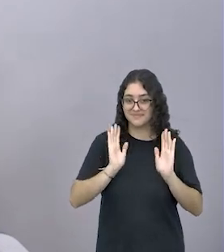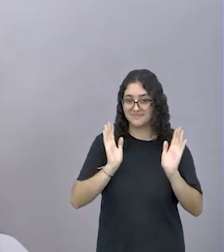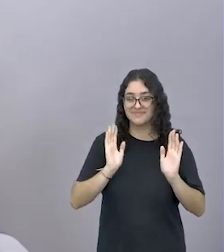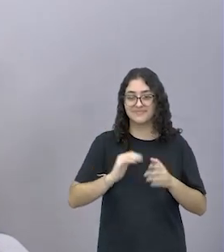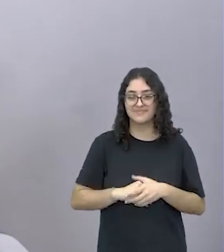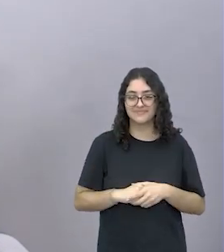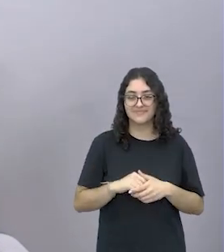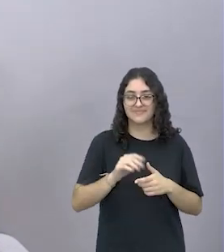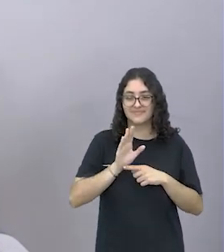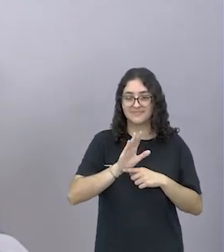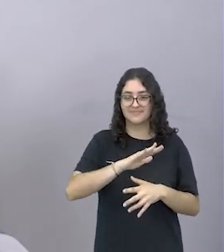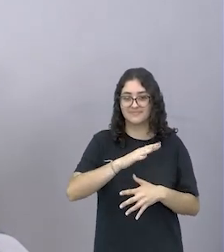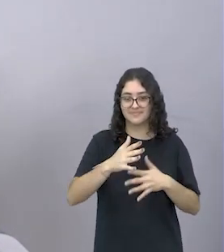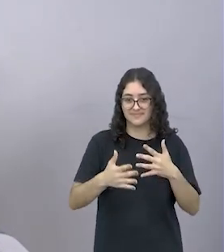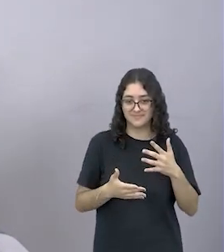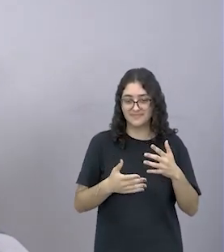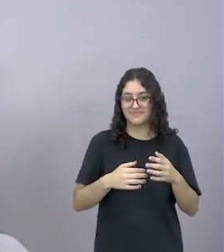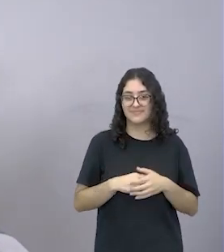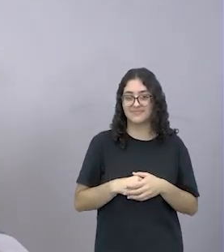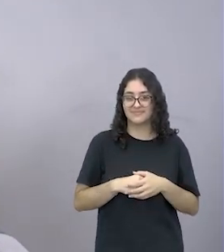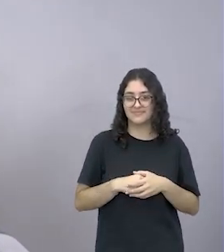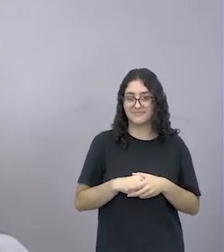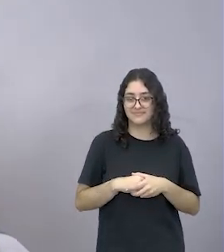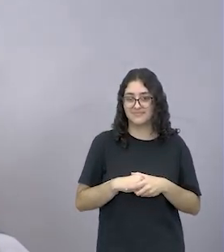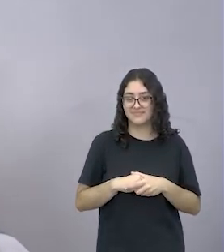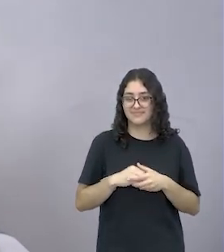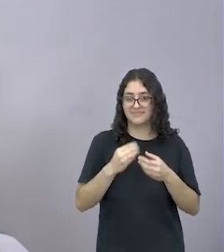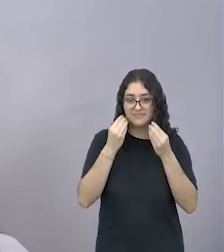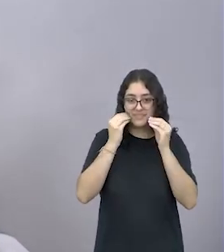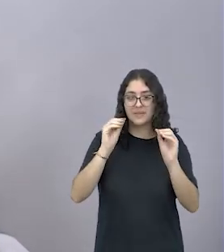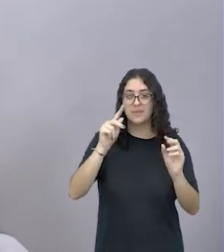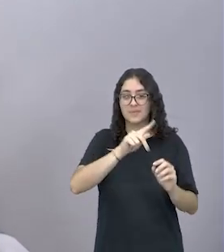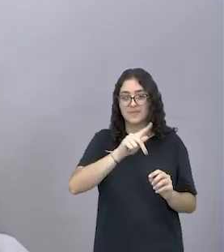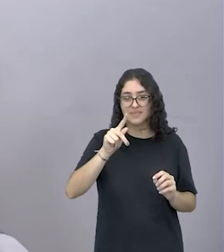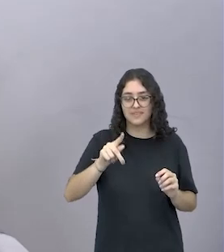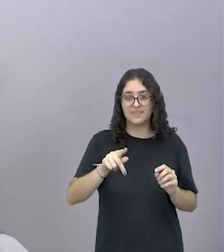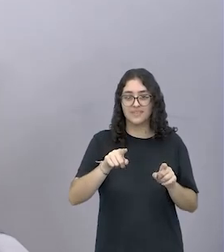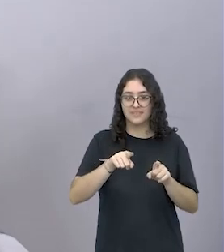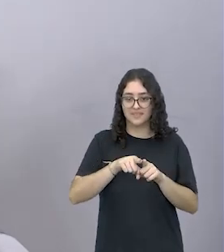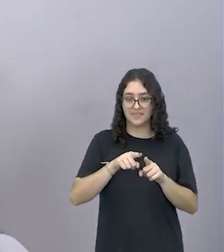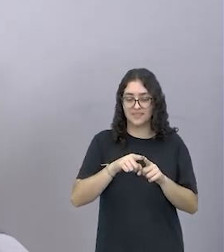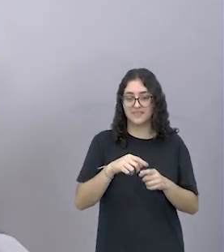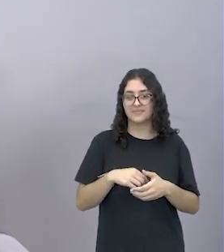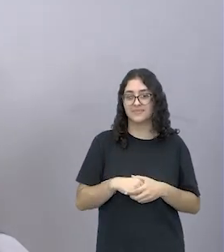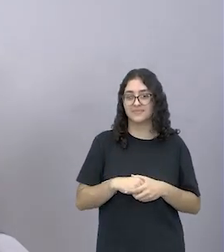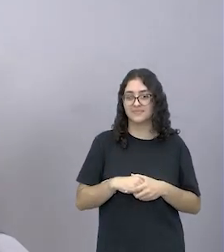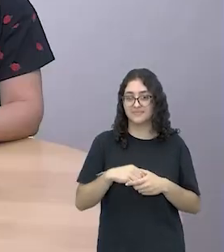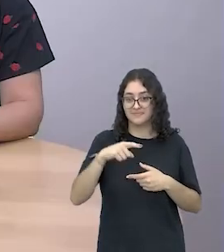ó, ajudando a gente aqui. Manda um beijo para os professores aí, pelo seu auxílio.